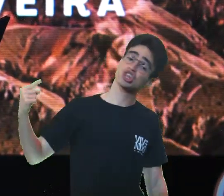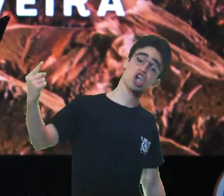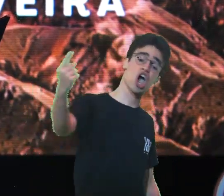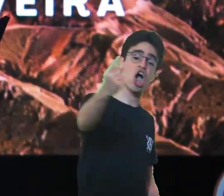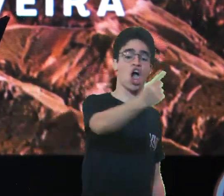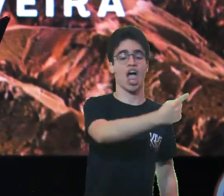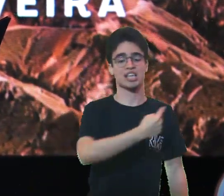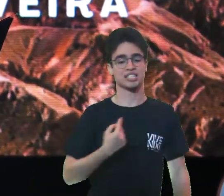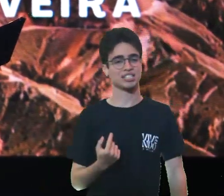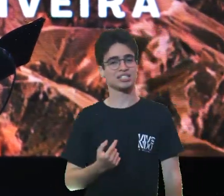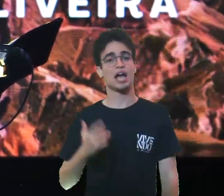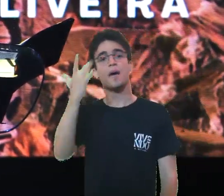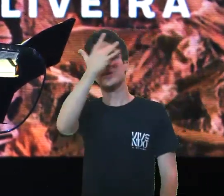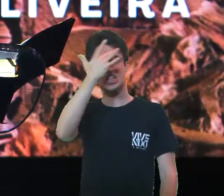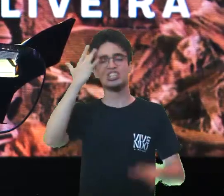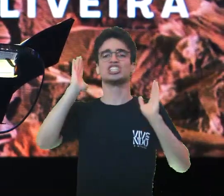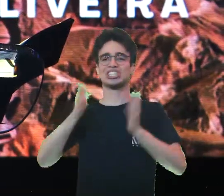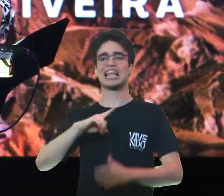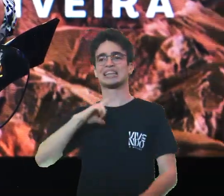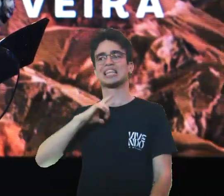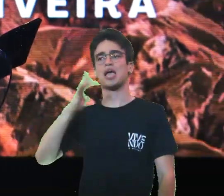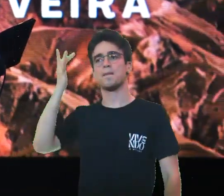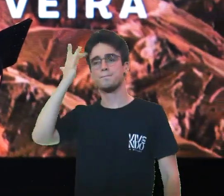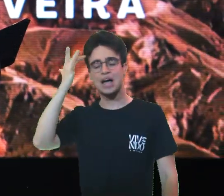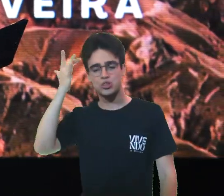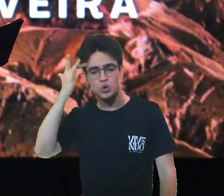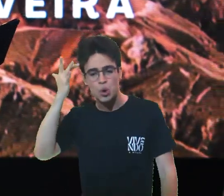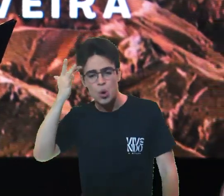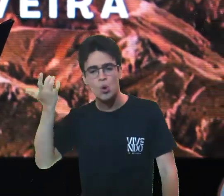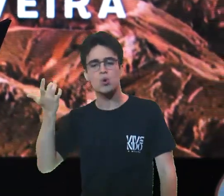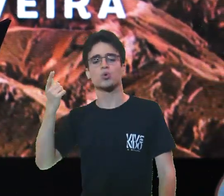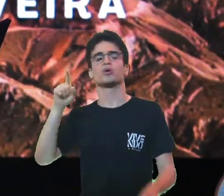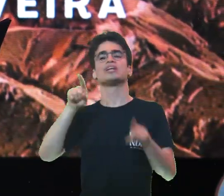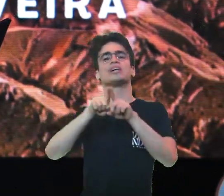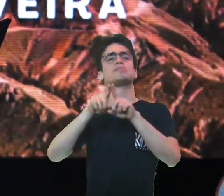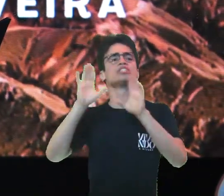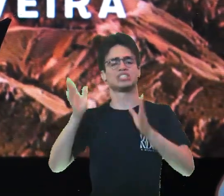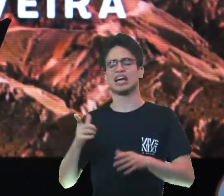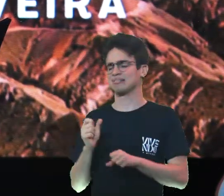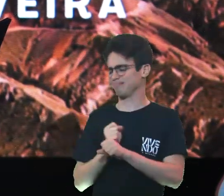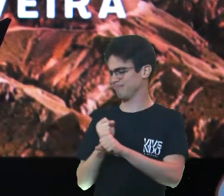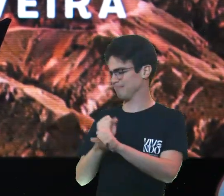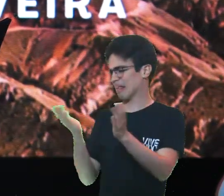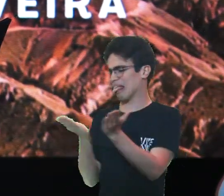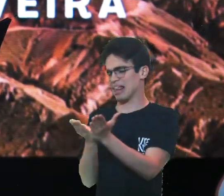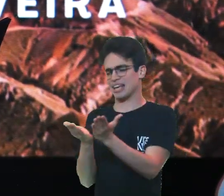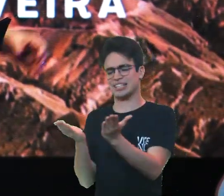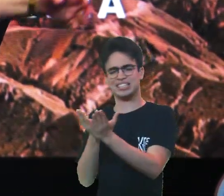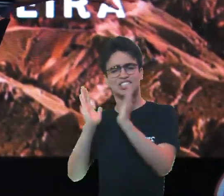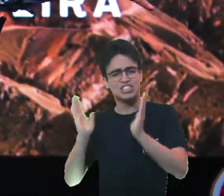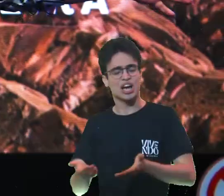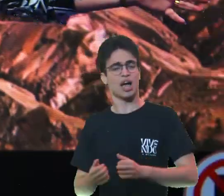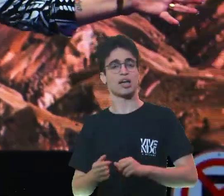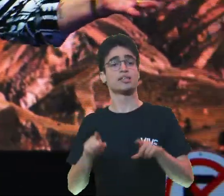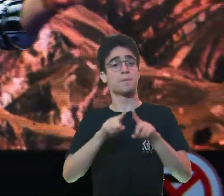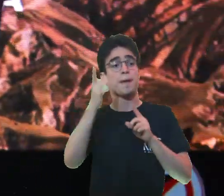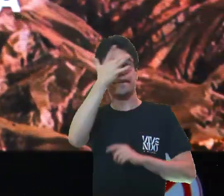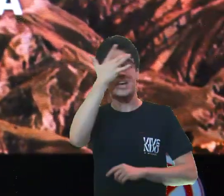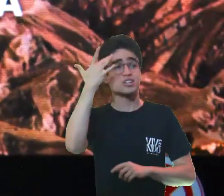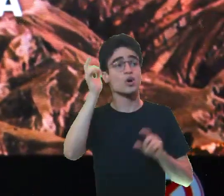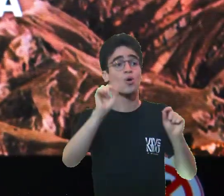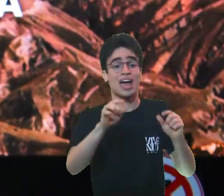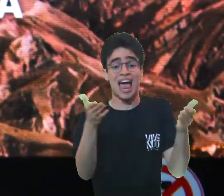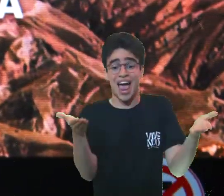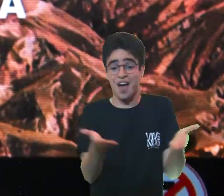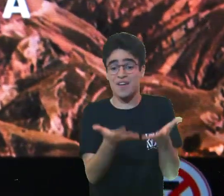diálogo. Aquele que já é maduro na fé e possui muitos anos de caminhada com o Cristo de Deus. Aquele que acabou